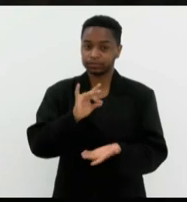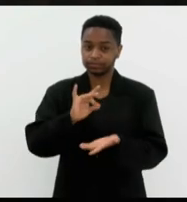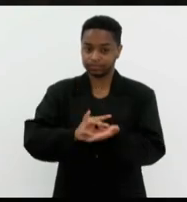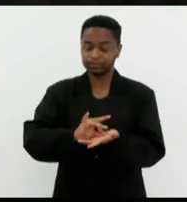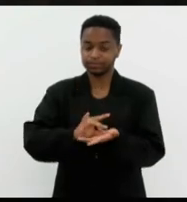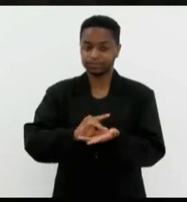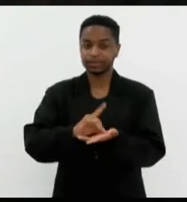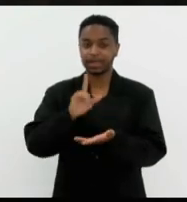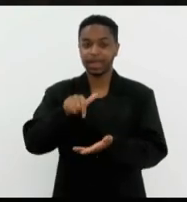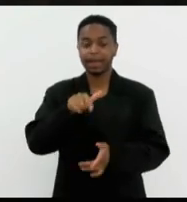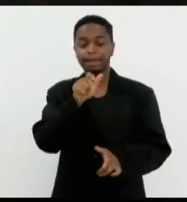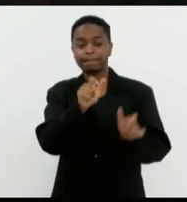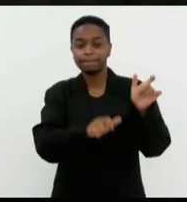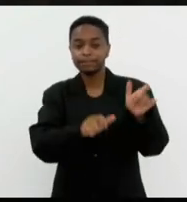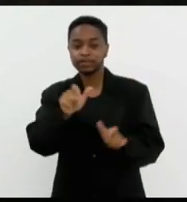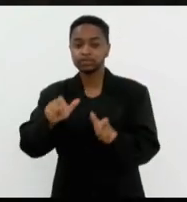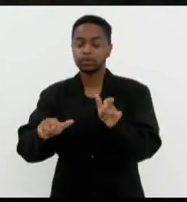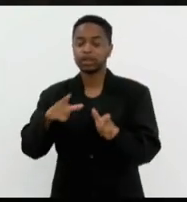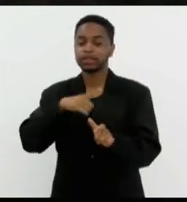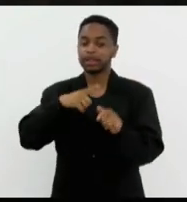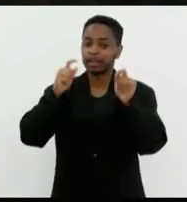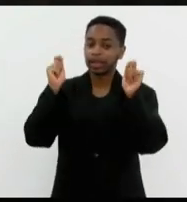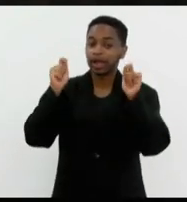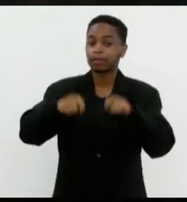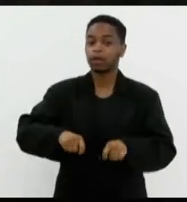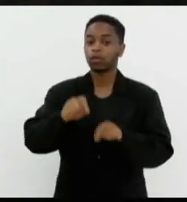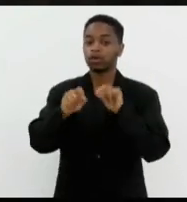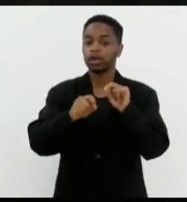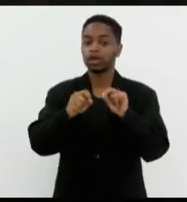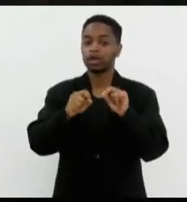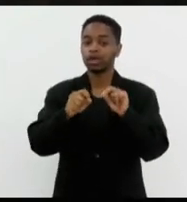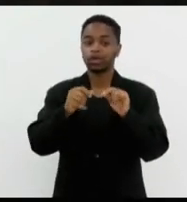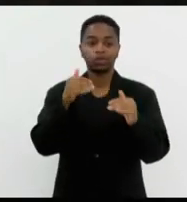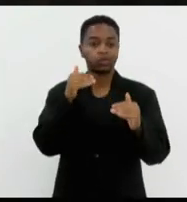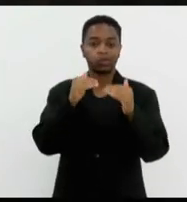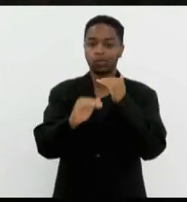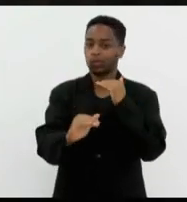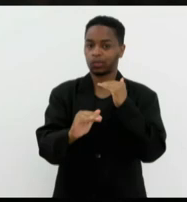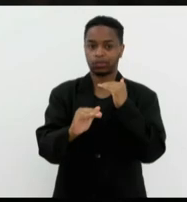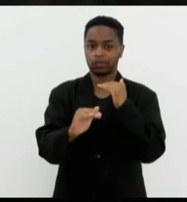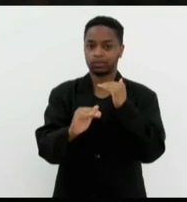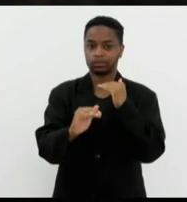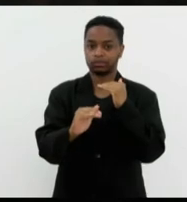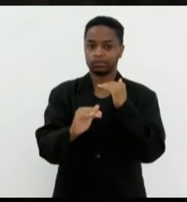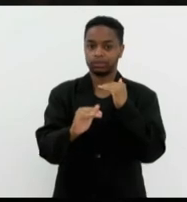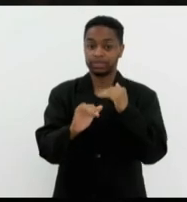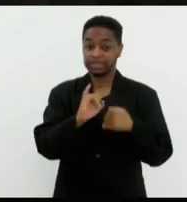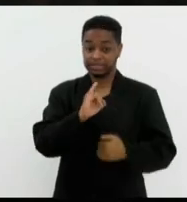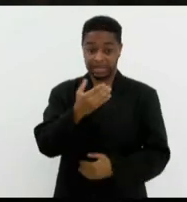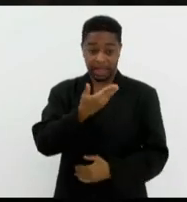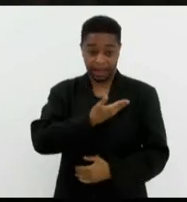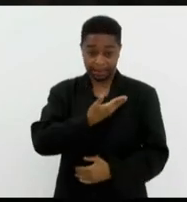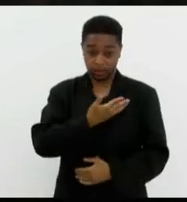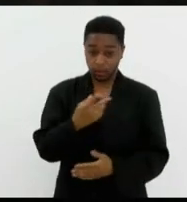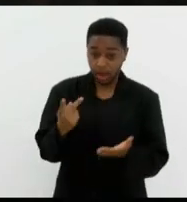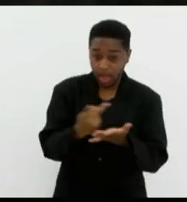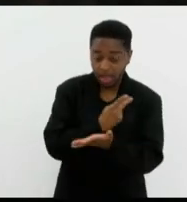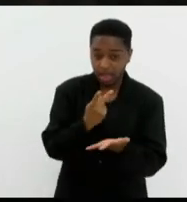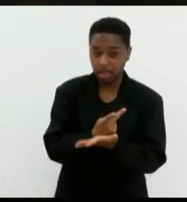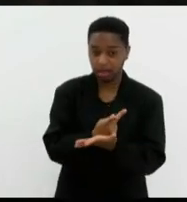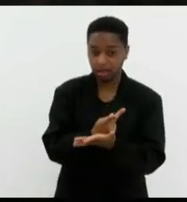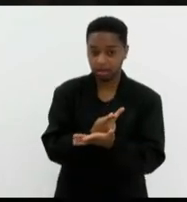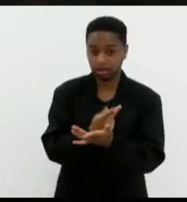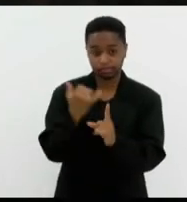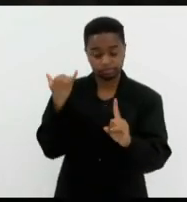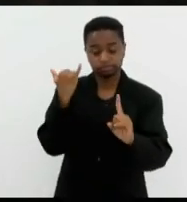que tem capacidade de dizer ao outro amigo que vacila e erra